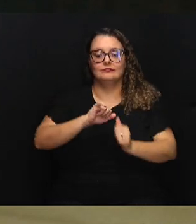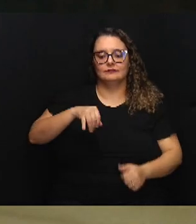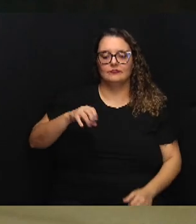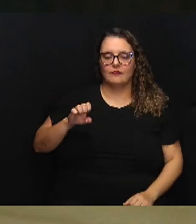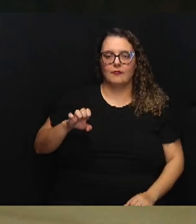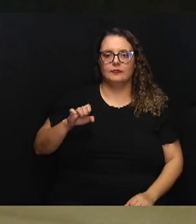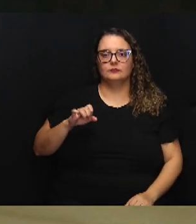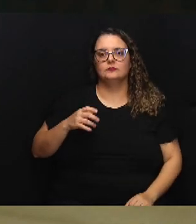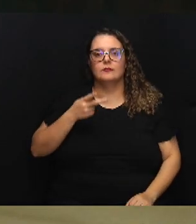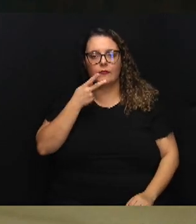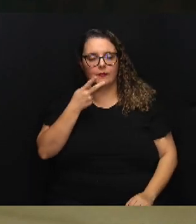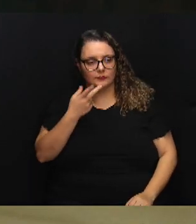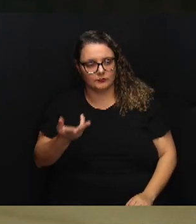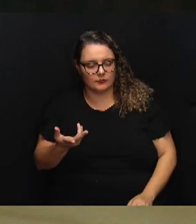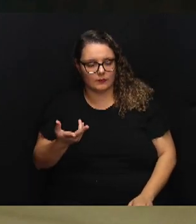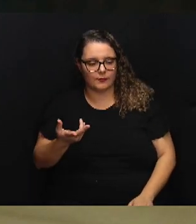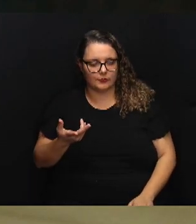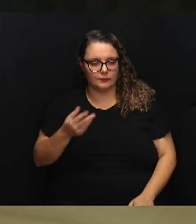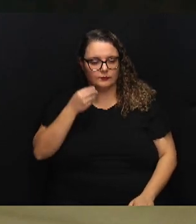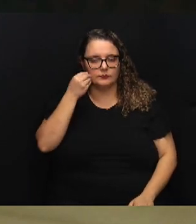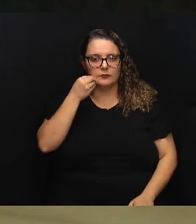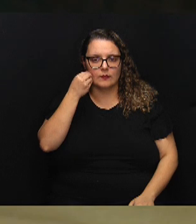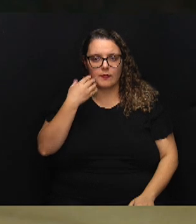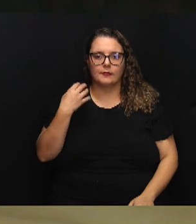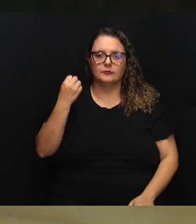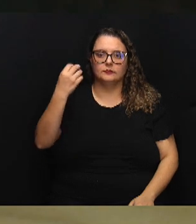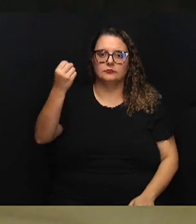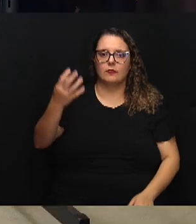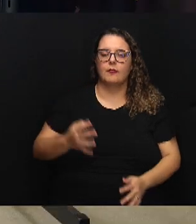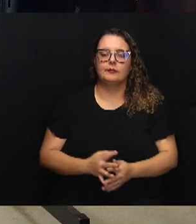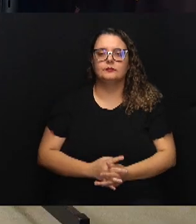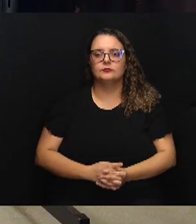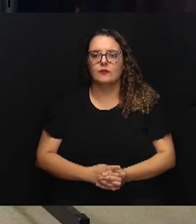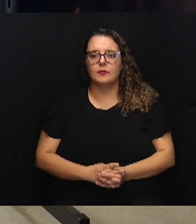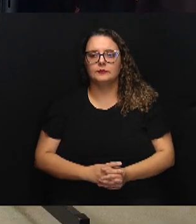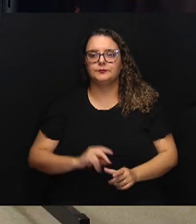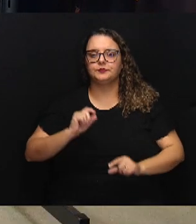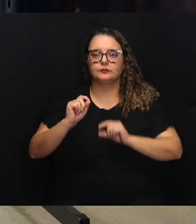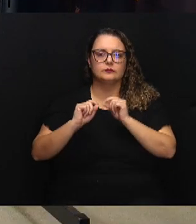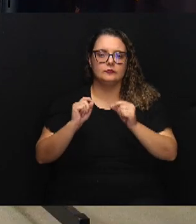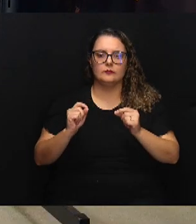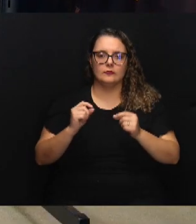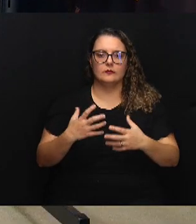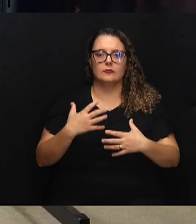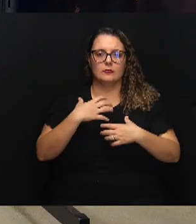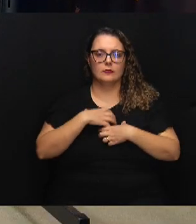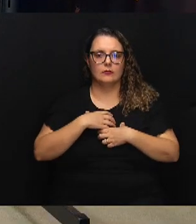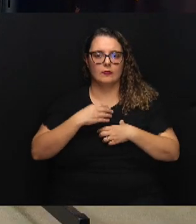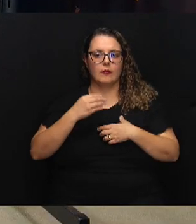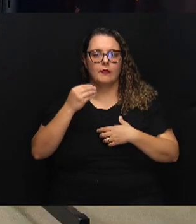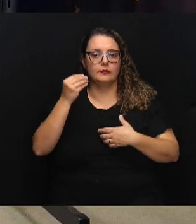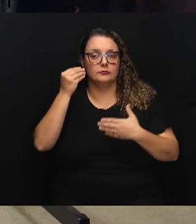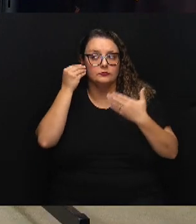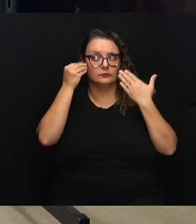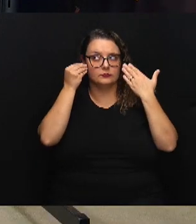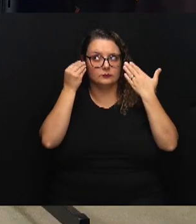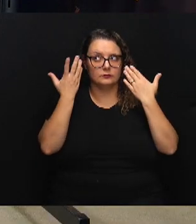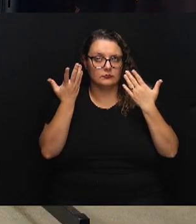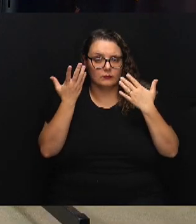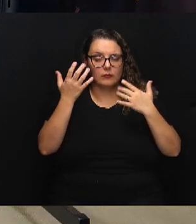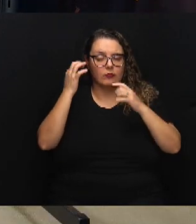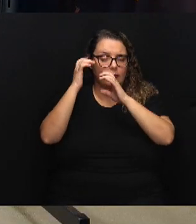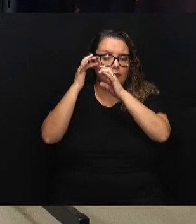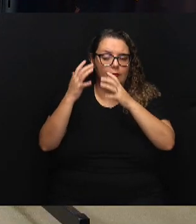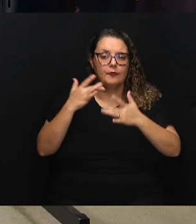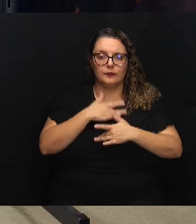sobre a experiência, Josi, de uma viagem, né? O que isso traz para o nosso psique, para o nosso cérebro, nossa